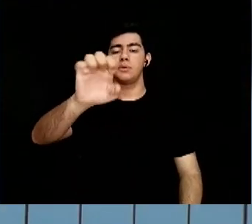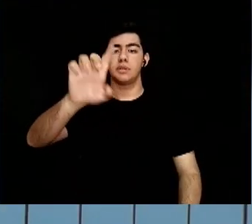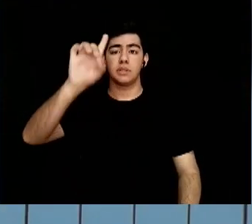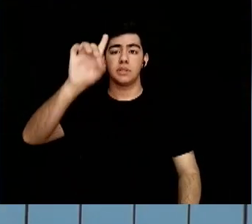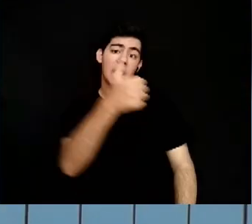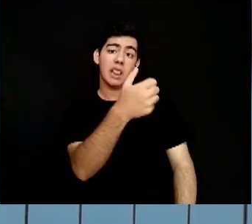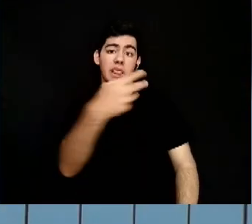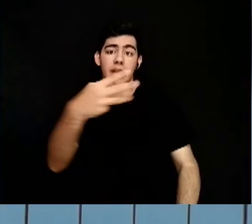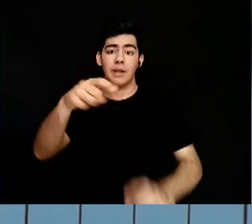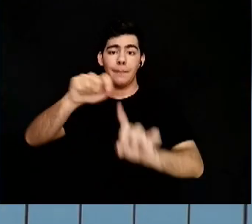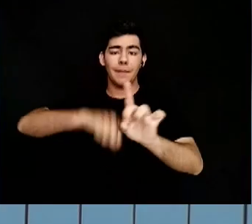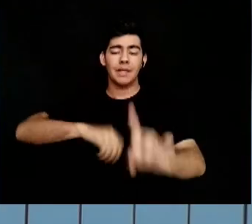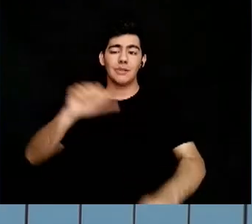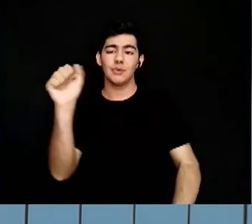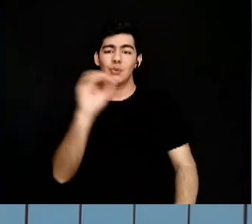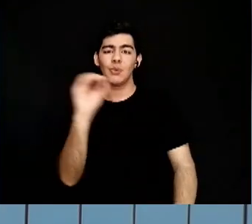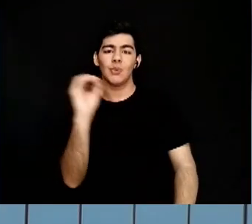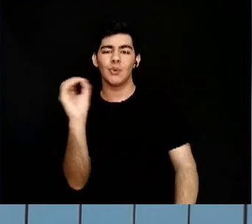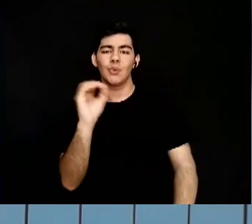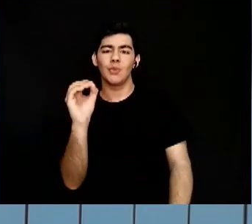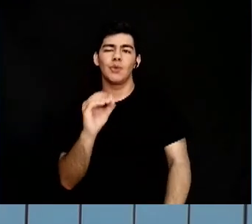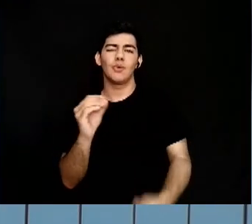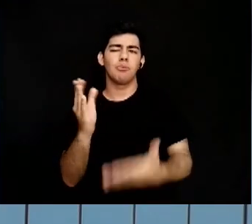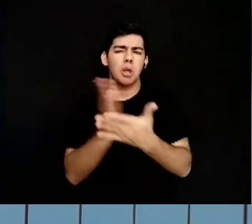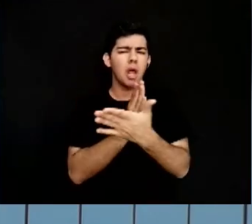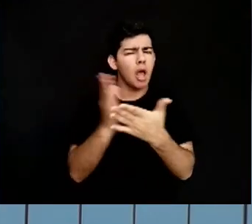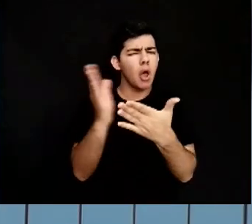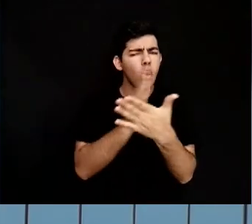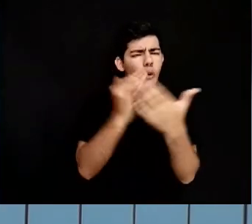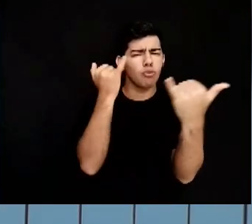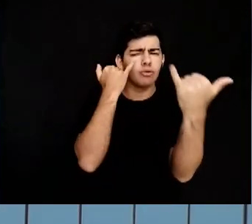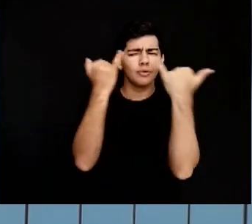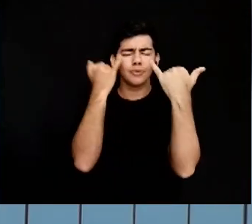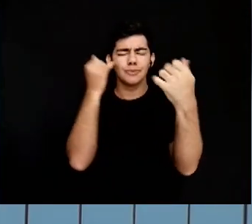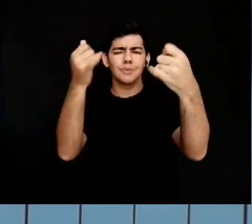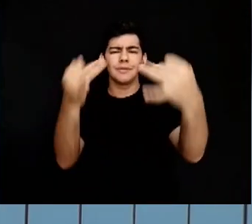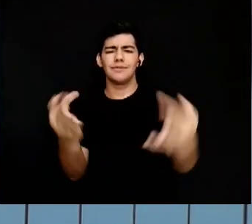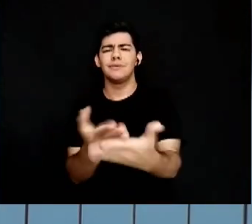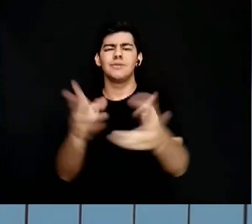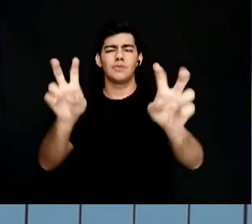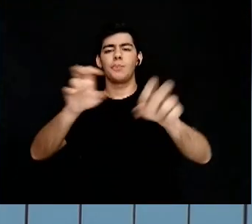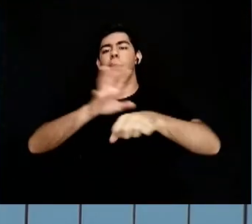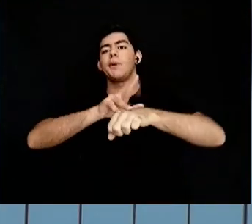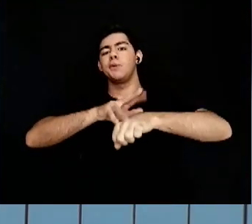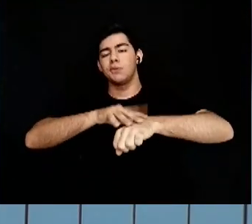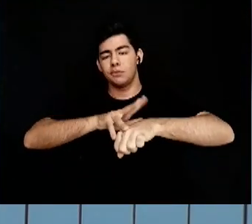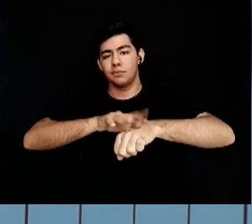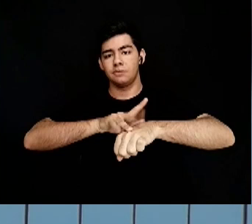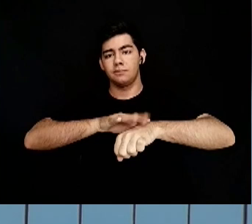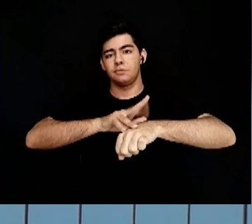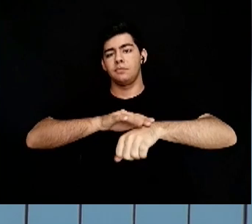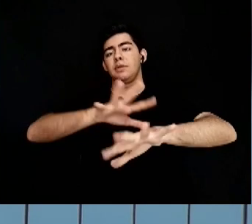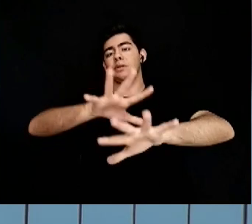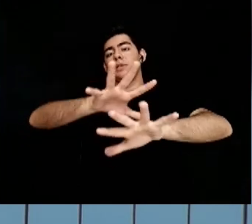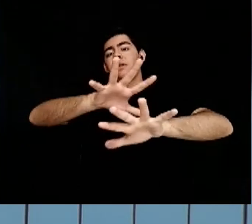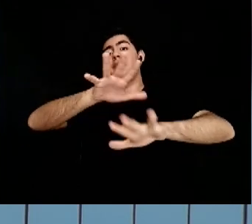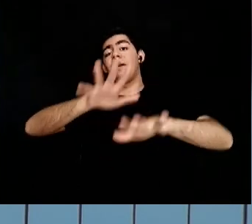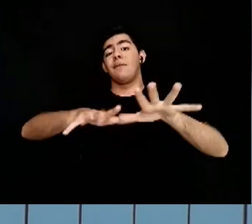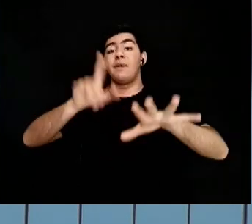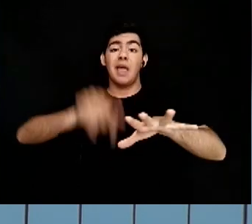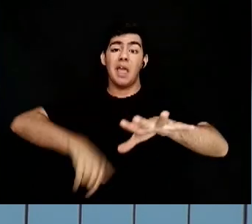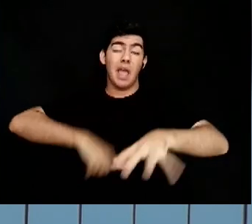de outubro, realmente passar essas informações de conscientização mesmo de uma doença, né, de uma condição que